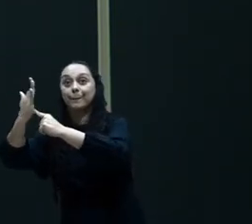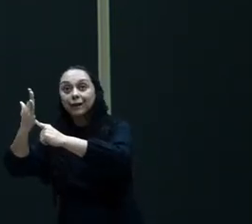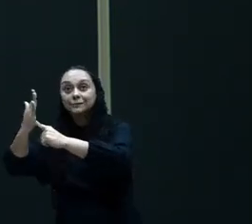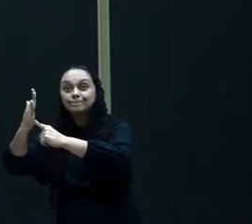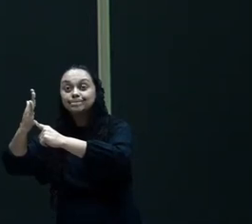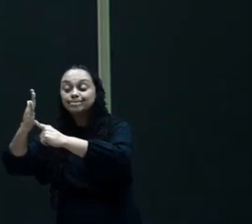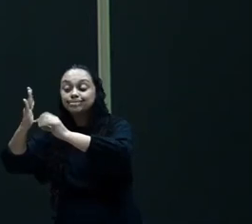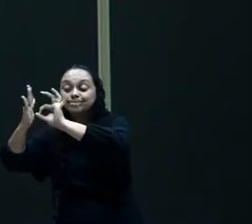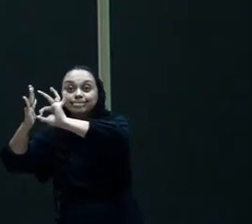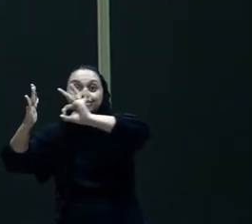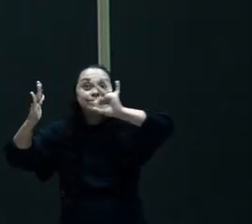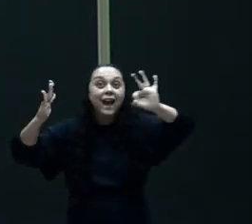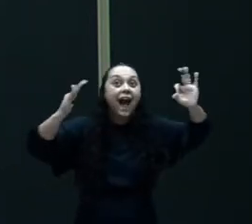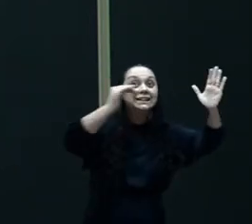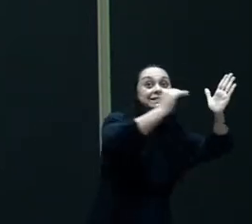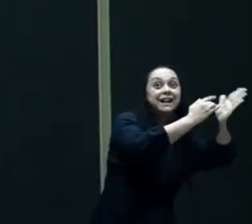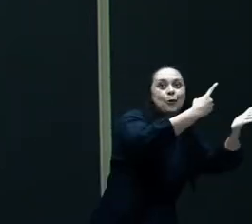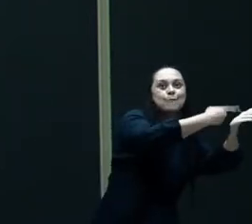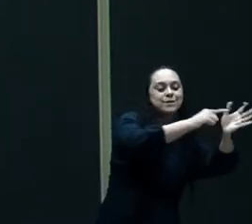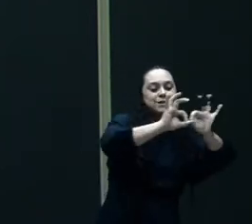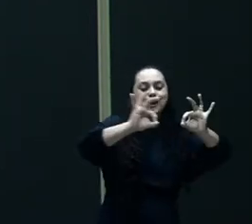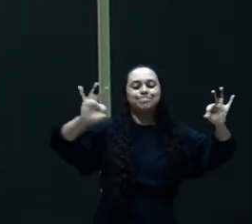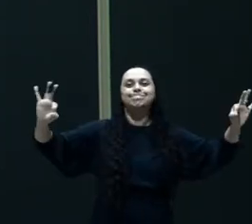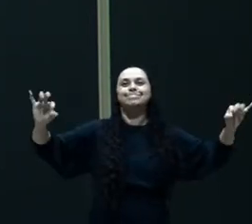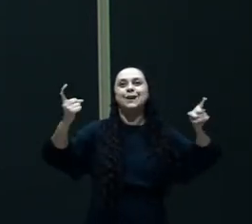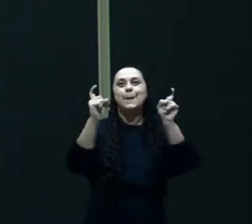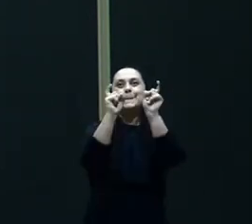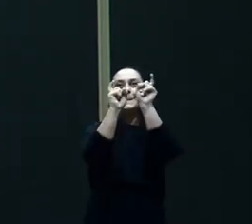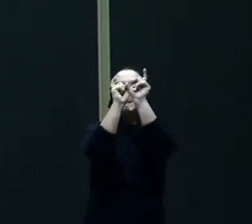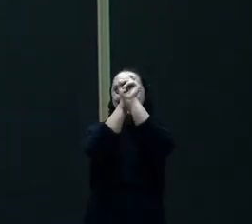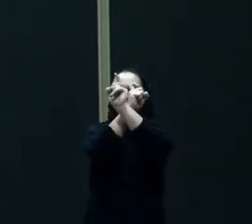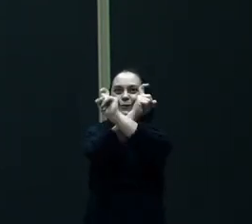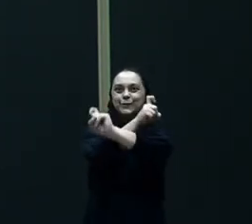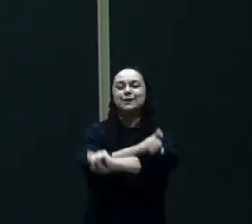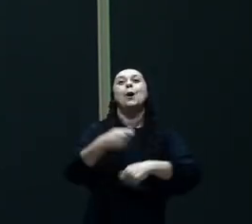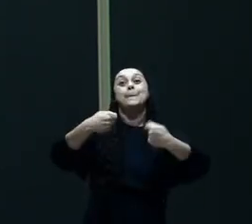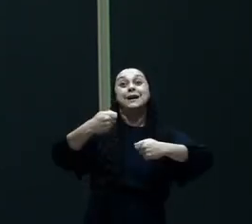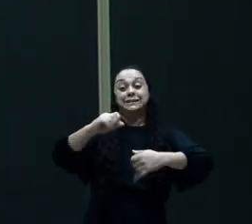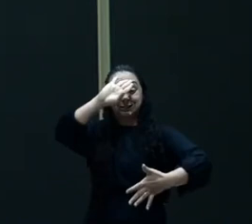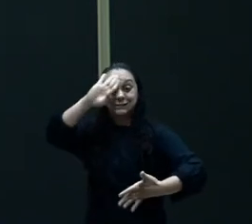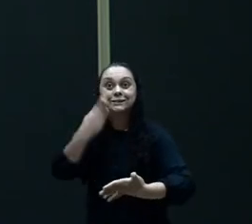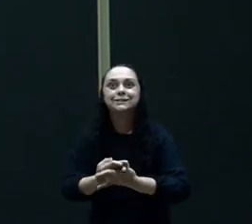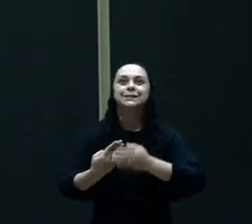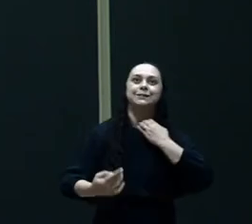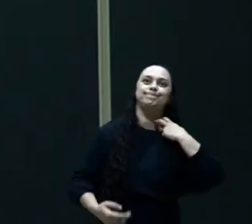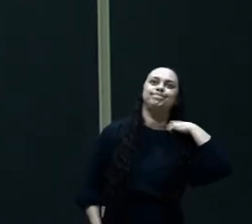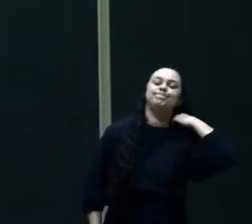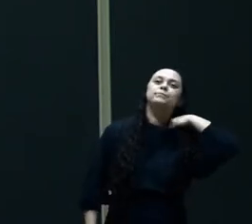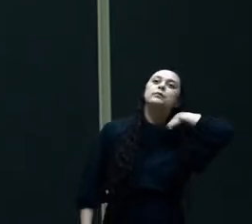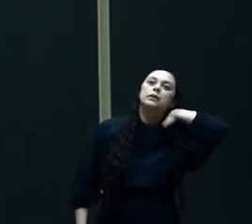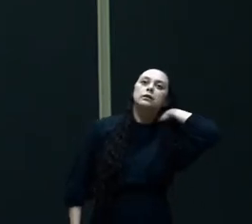vento é contrário a gente até pensa dessa forma mas a gente precisa